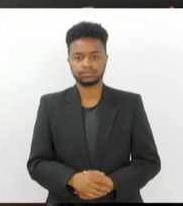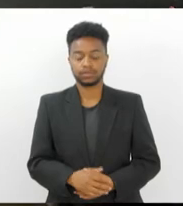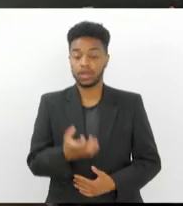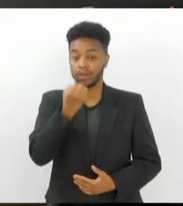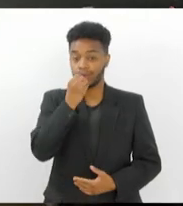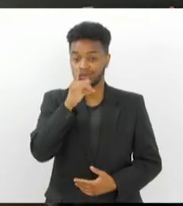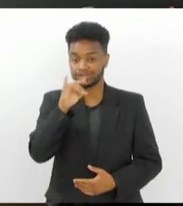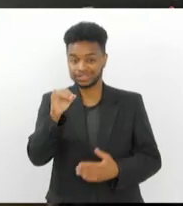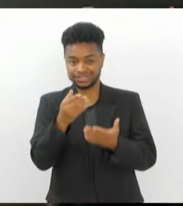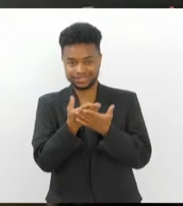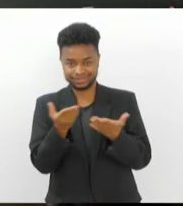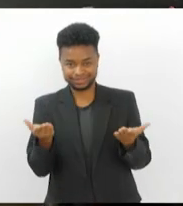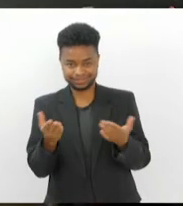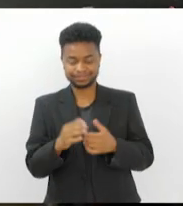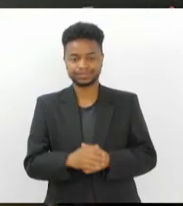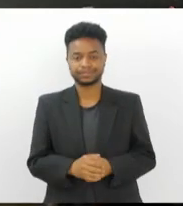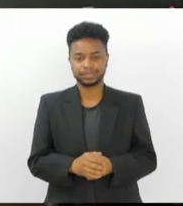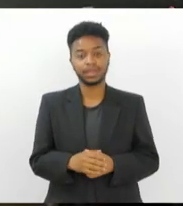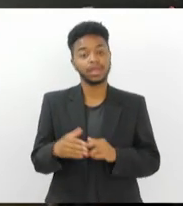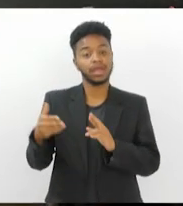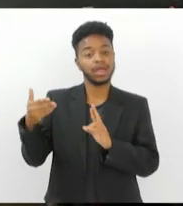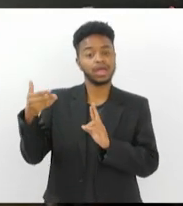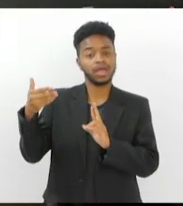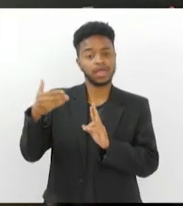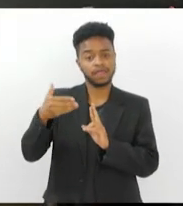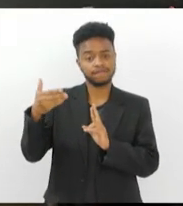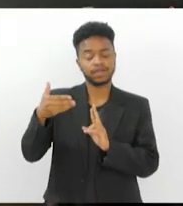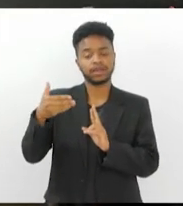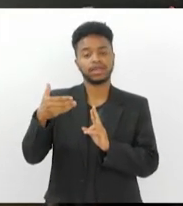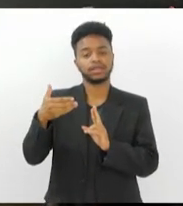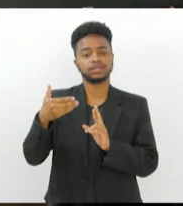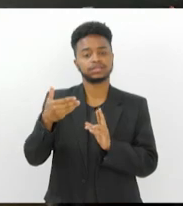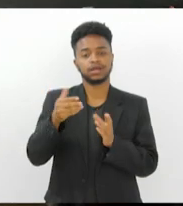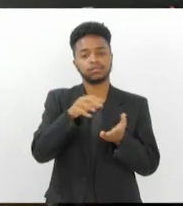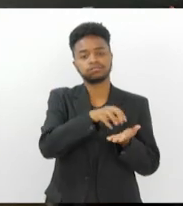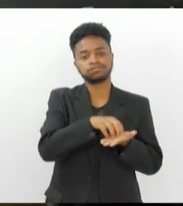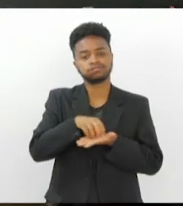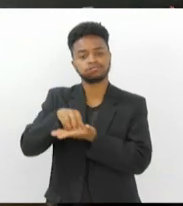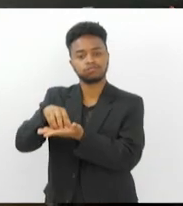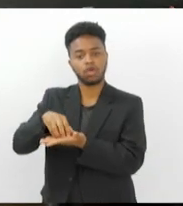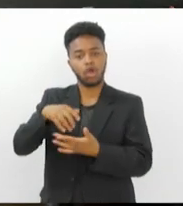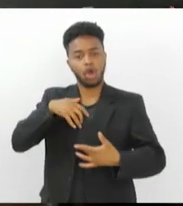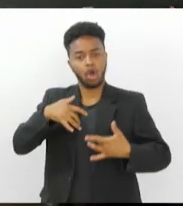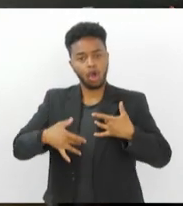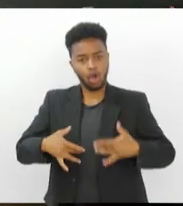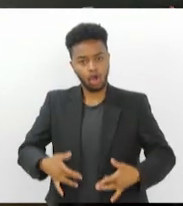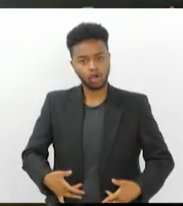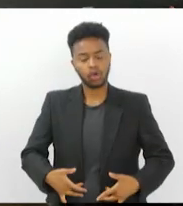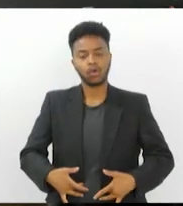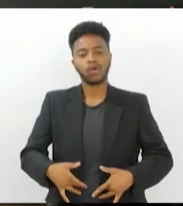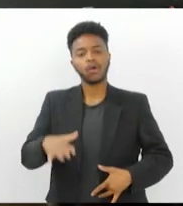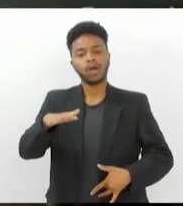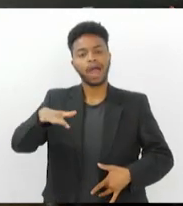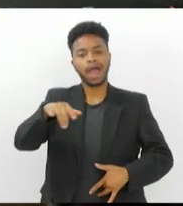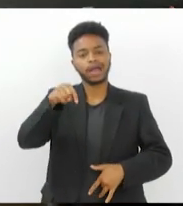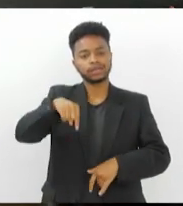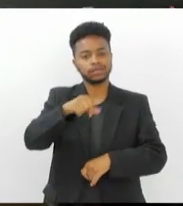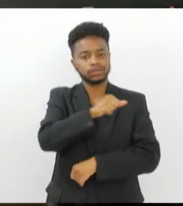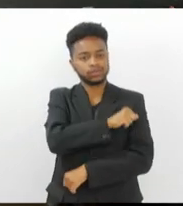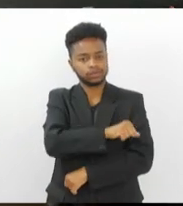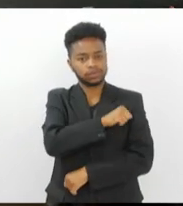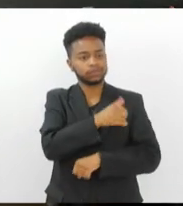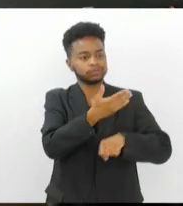Bom dia referência no transporte de órgãos a superintendência de operações aéreas do Rio treina profissionais de